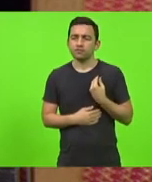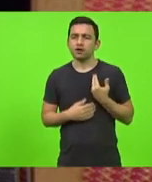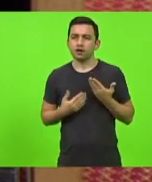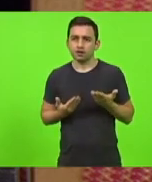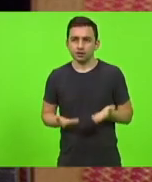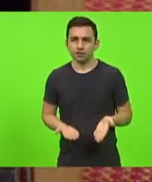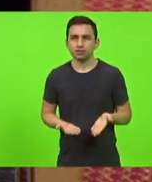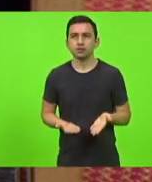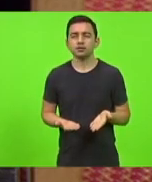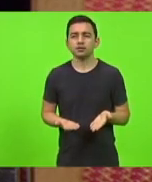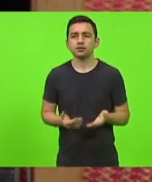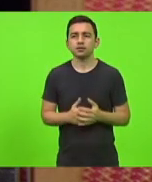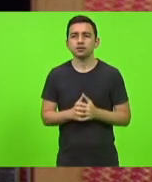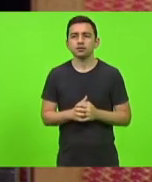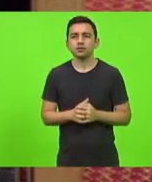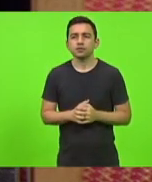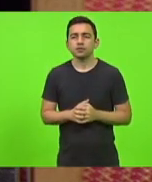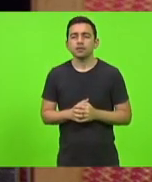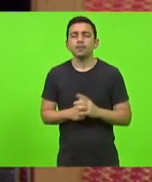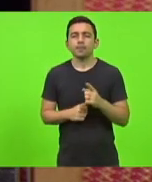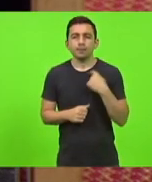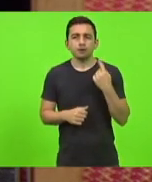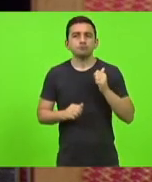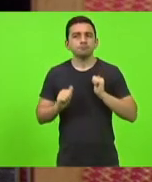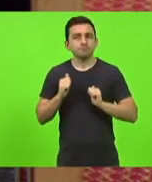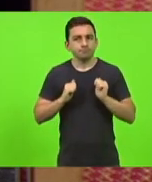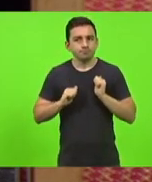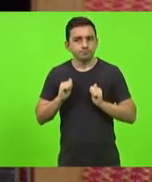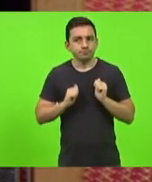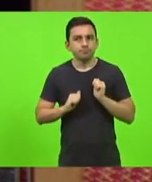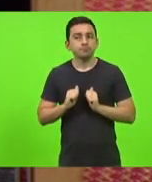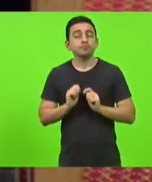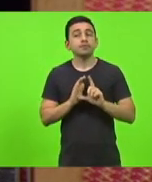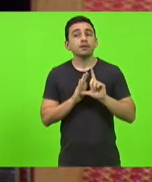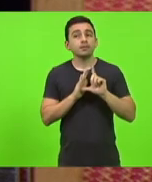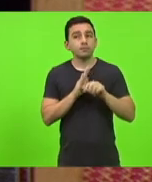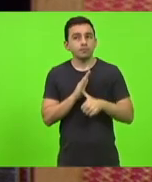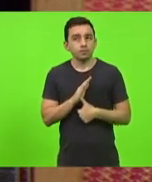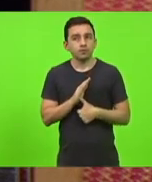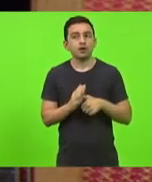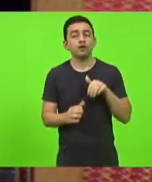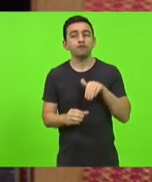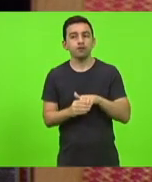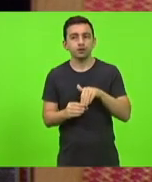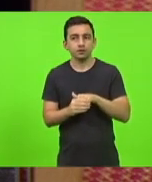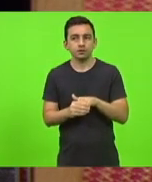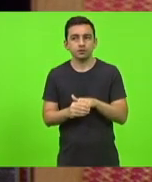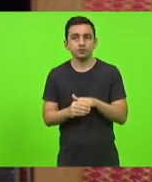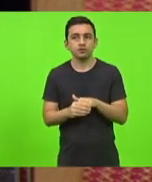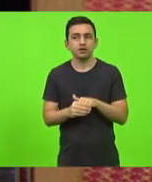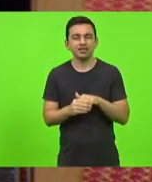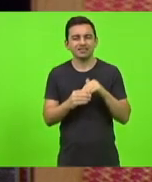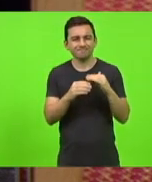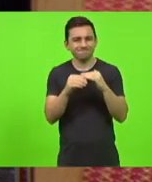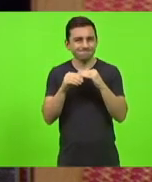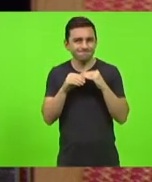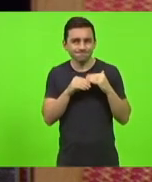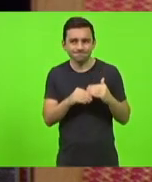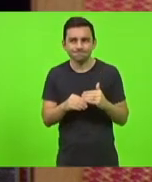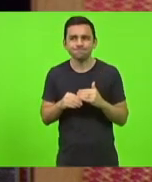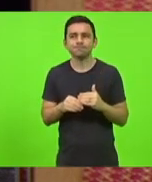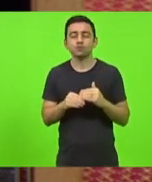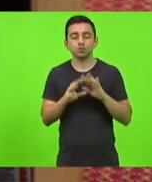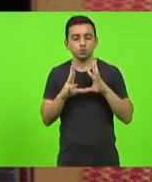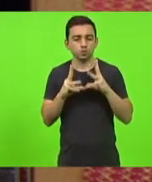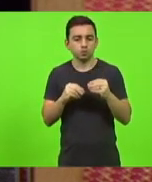na casa, e que nós esperamos depois, senhor presidente, a votação por unanimidade desses